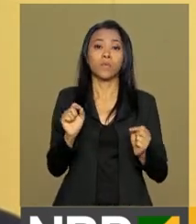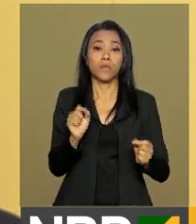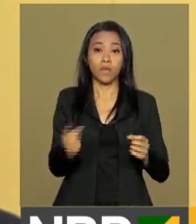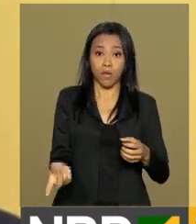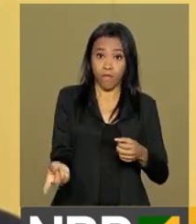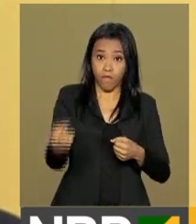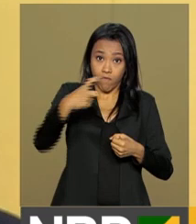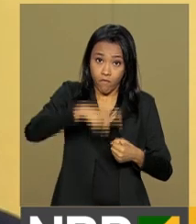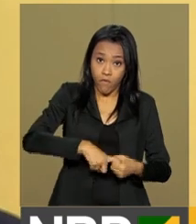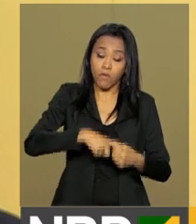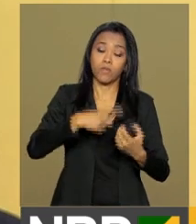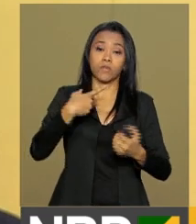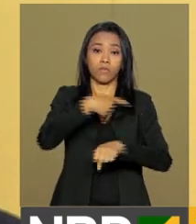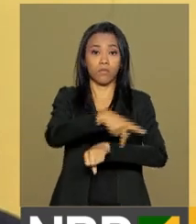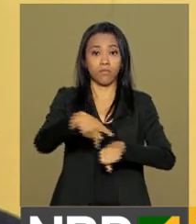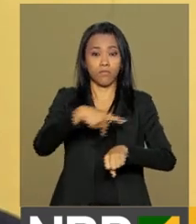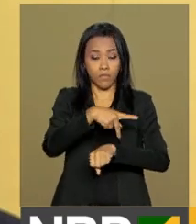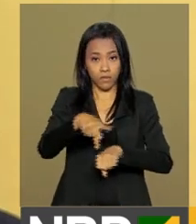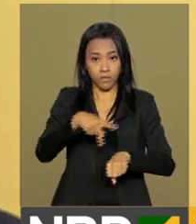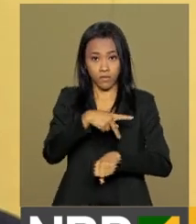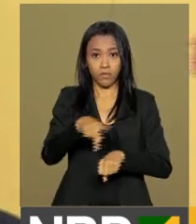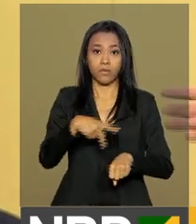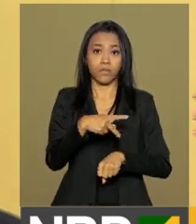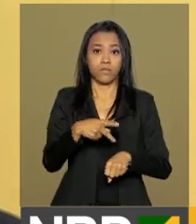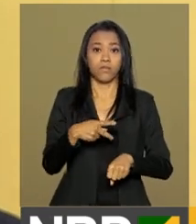aqui ficou